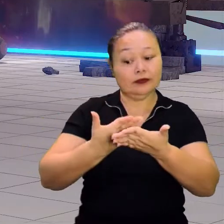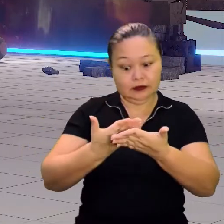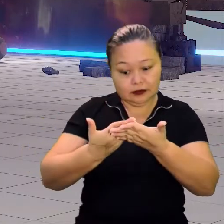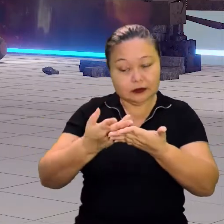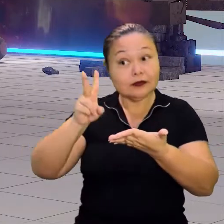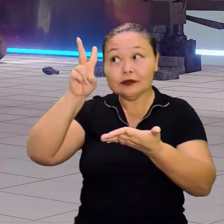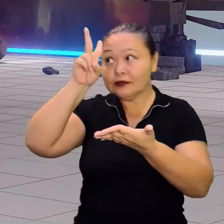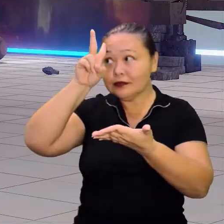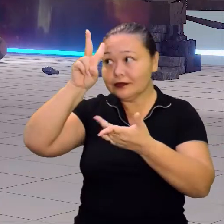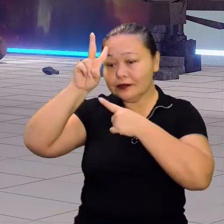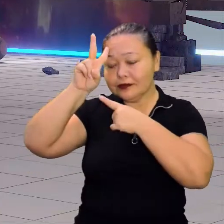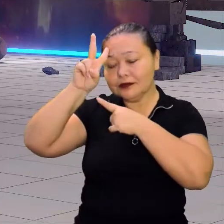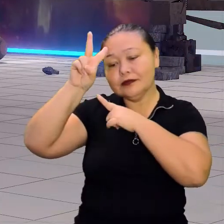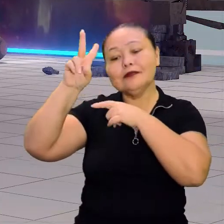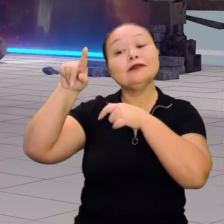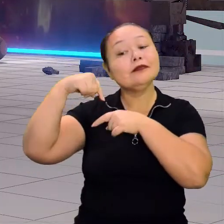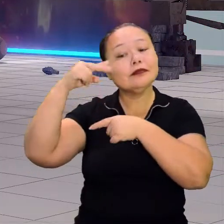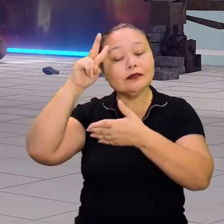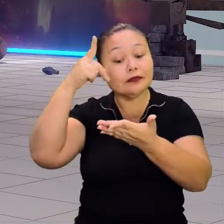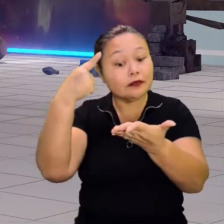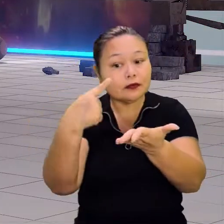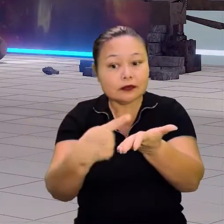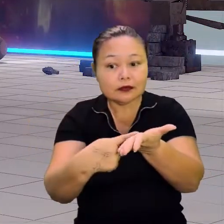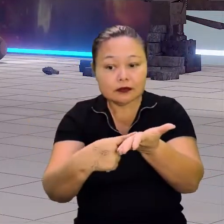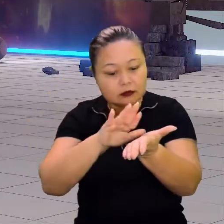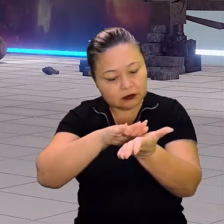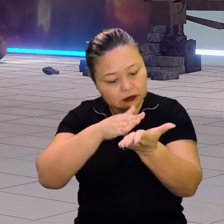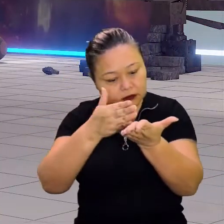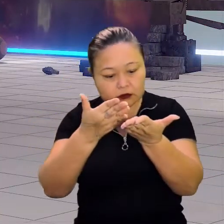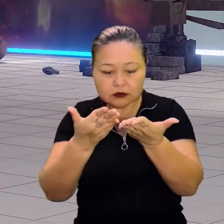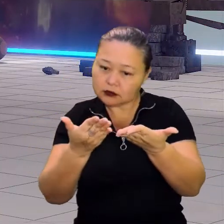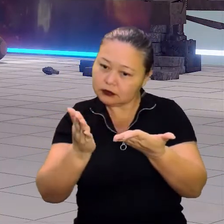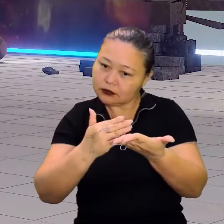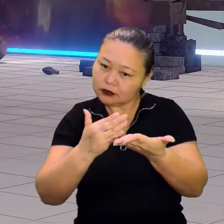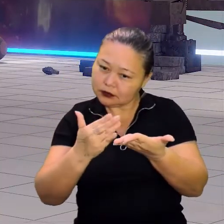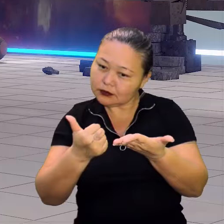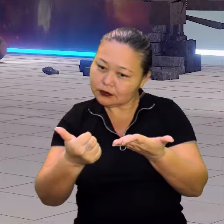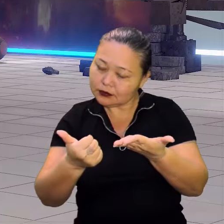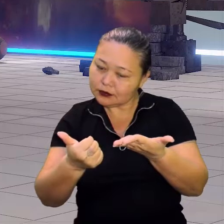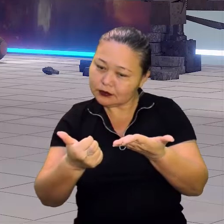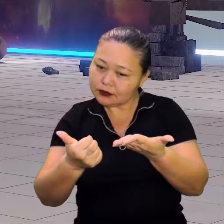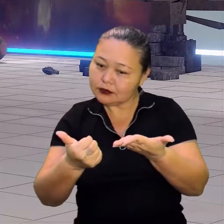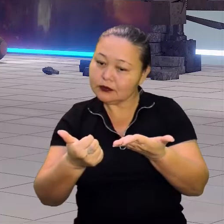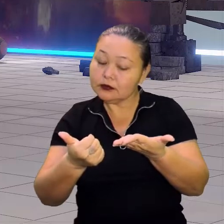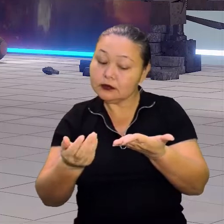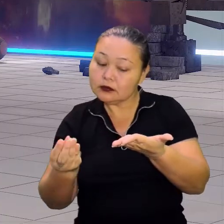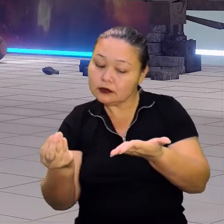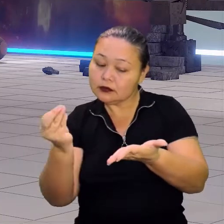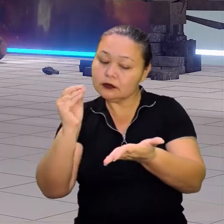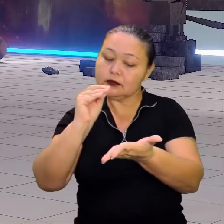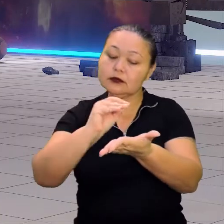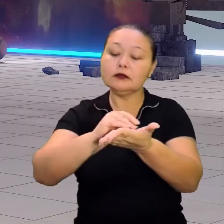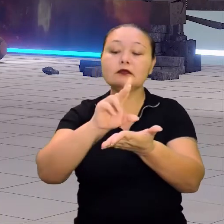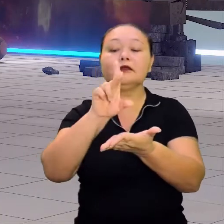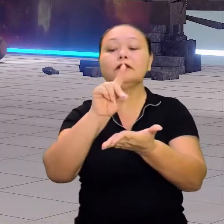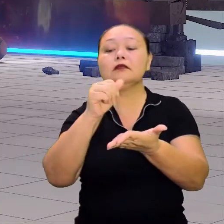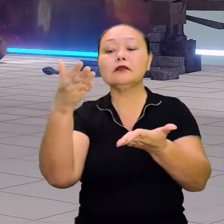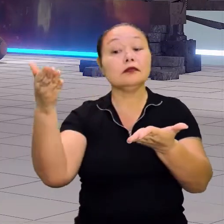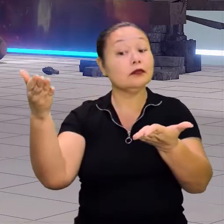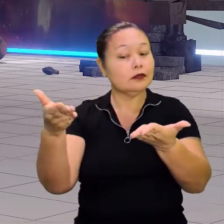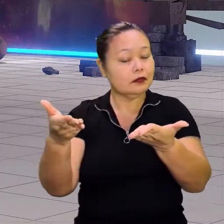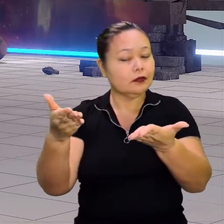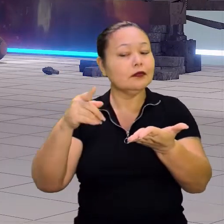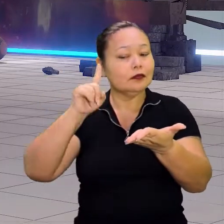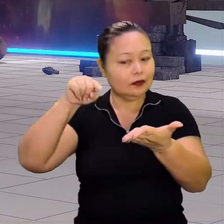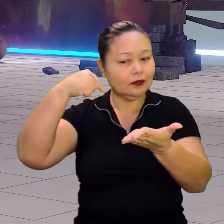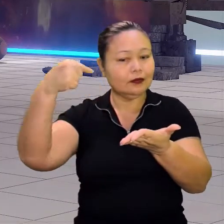história. Lembrando do nosso combinado, abram o caderno, já abriram? Coloque a data de hoje e daqui a